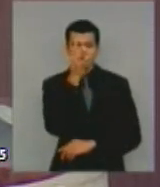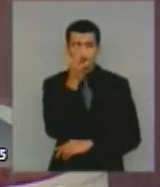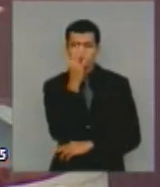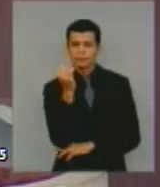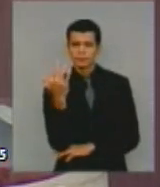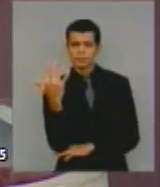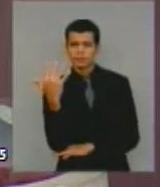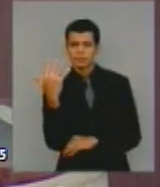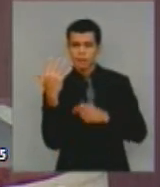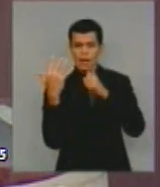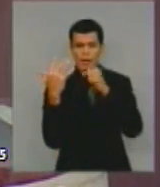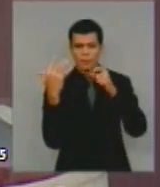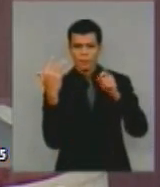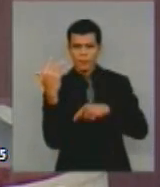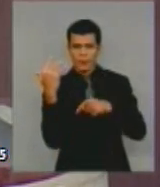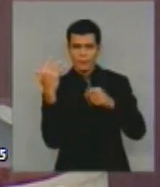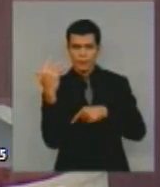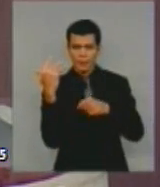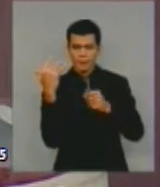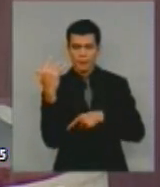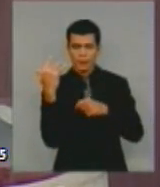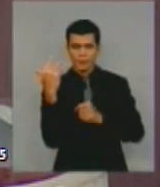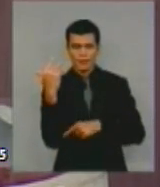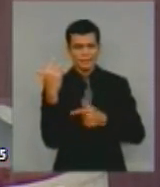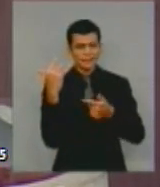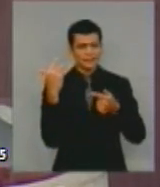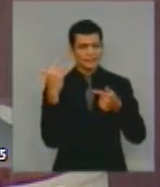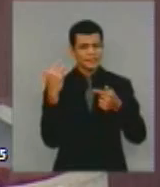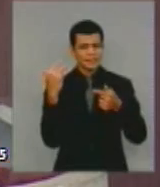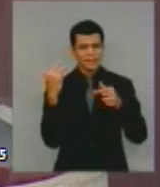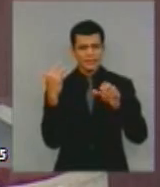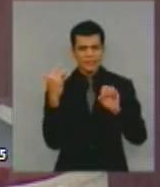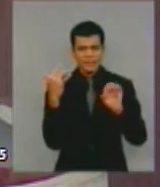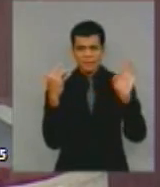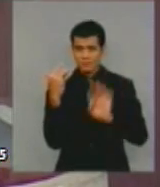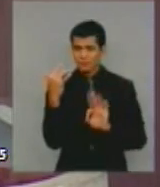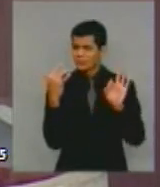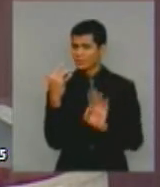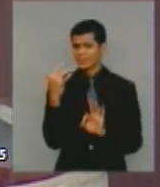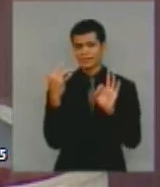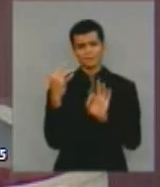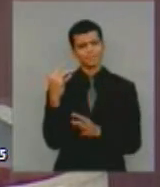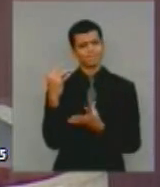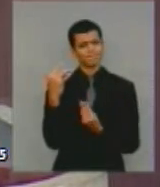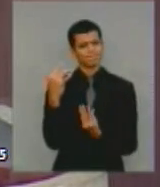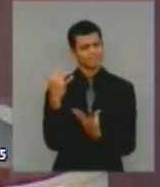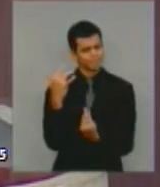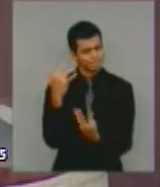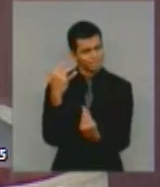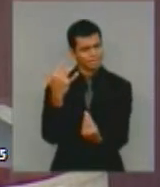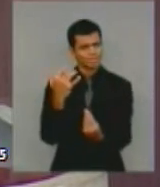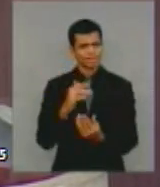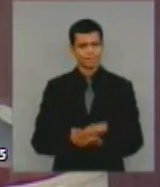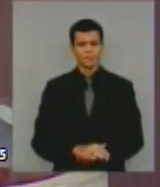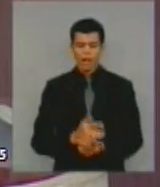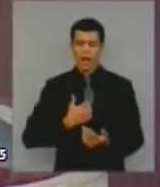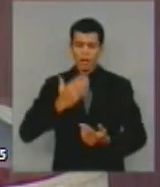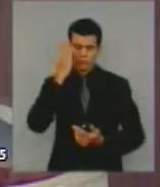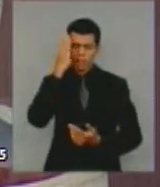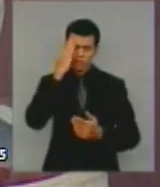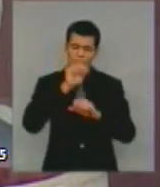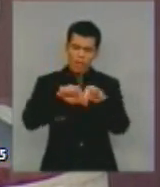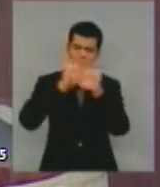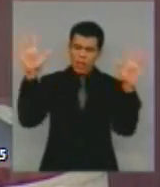70%. Eu vou repetir, porque esse dado é escandaloso. E aí a gente vai entender porque está faltando água lá em Crateús, porque está faltando